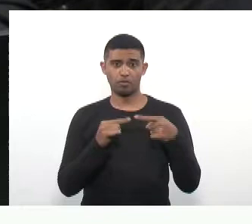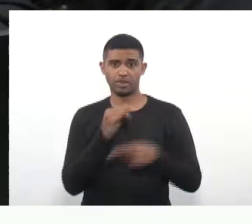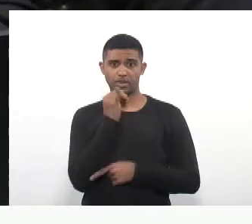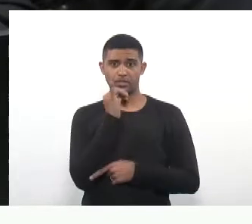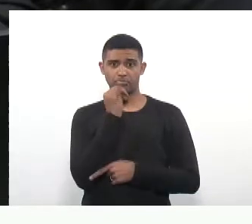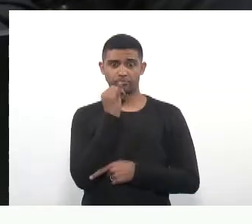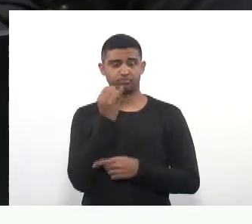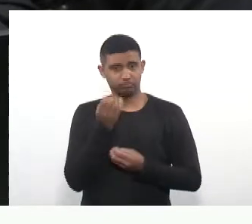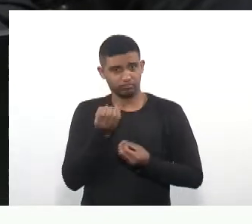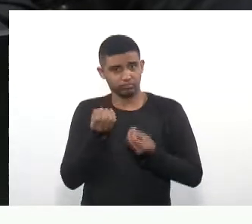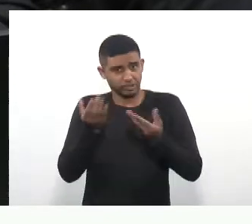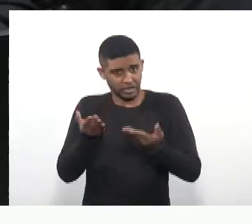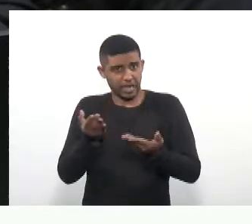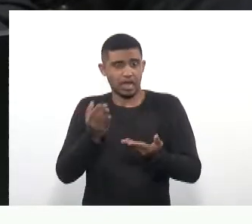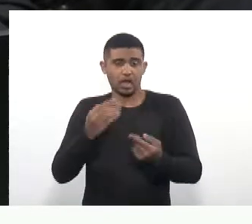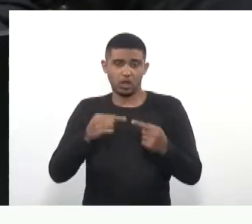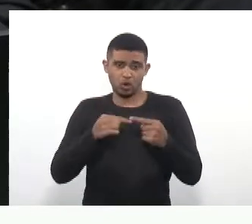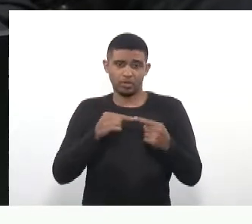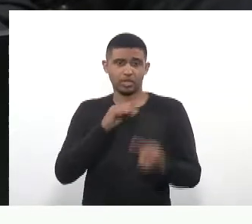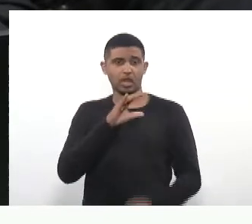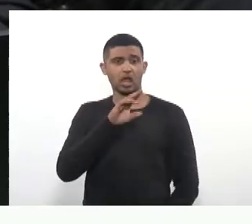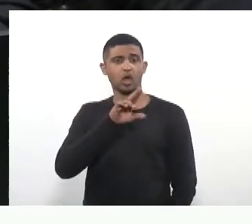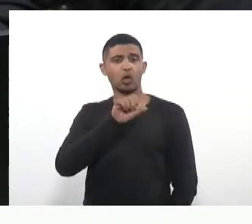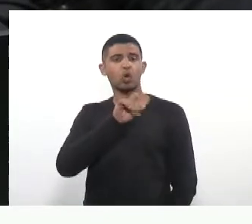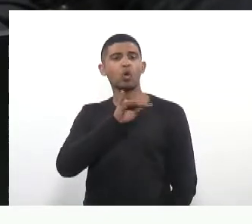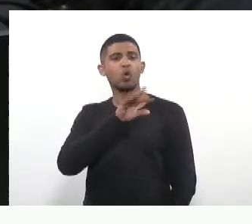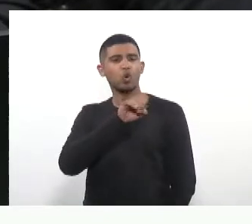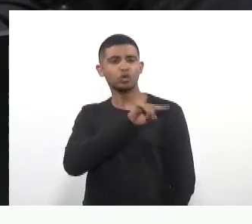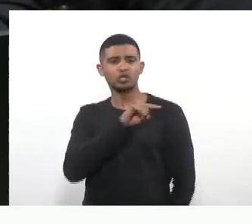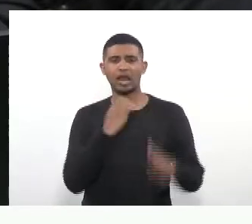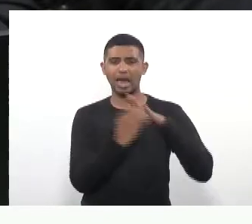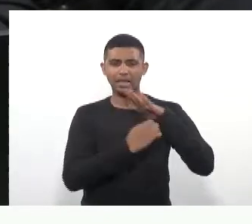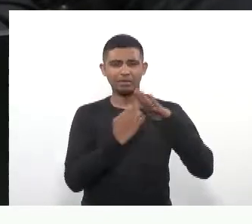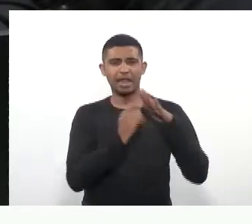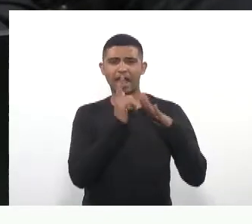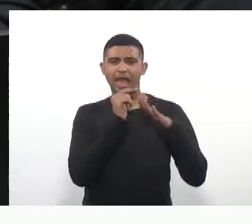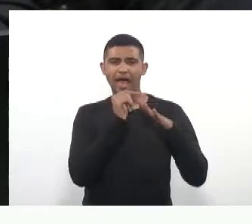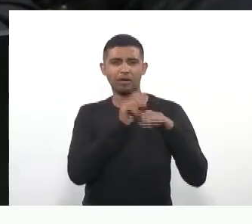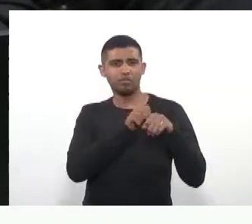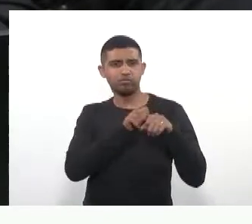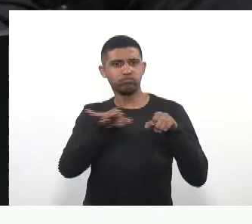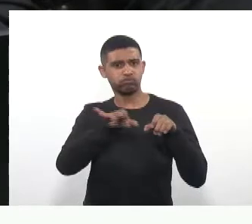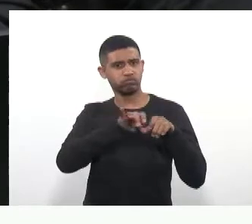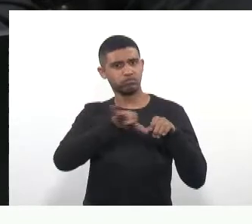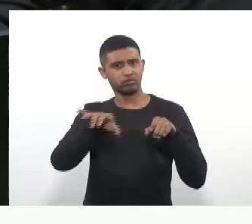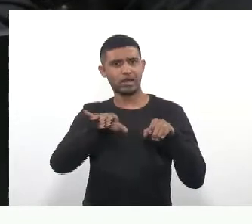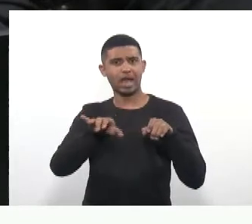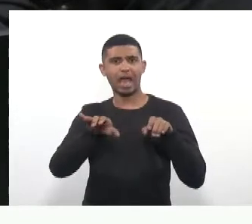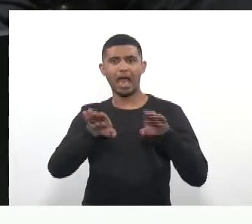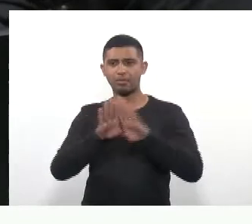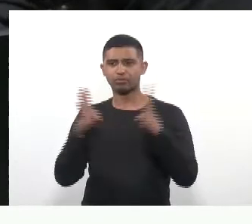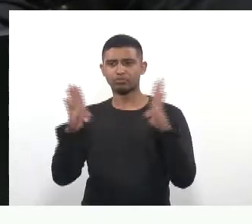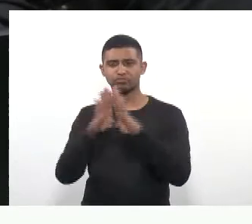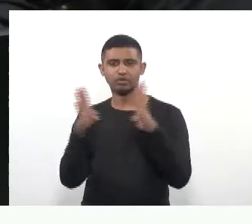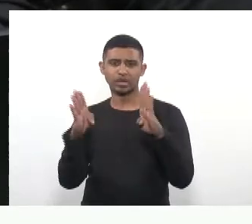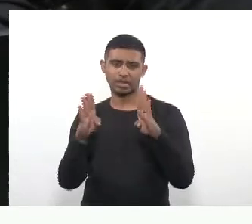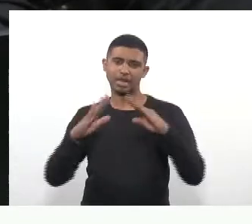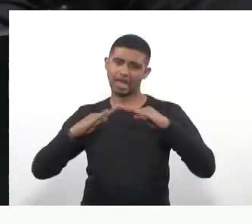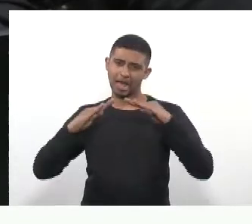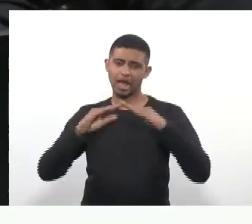o custo que a empresa tem por levar a água com pressão até a porta da casa ou do